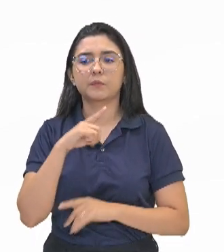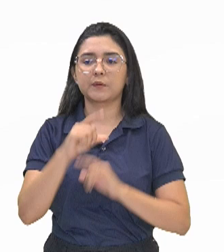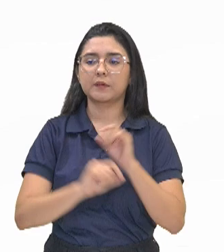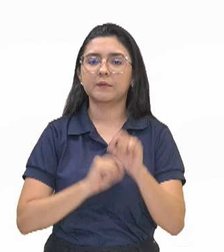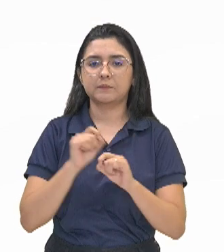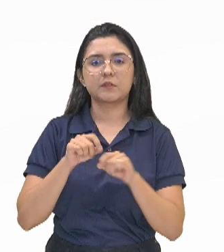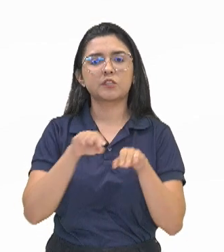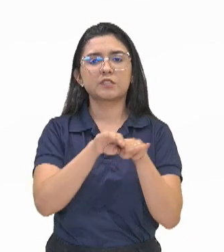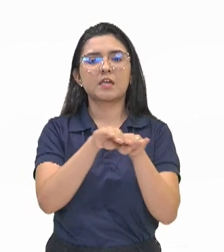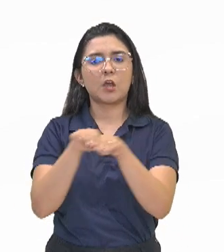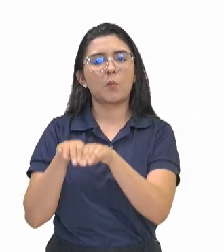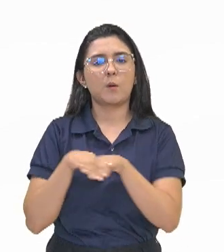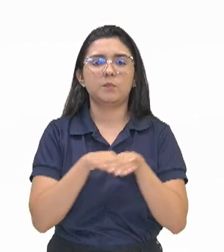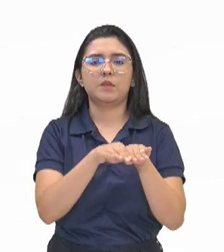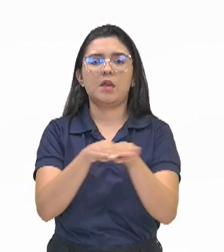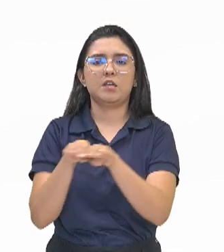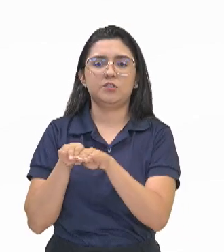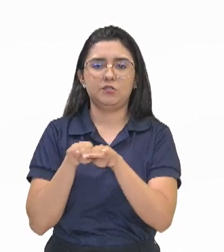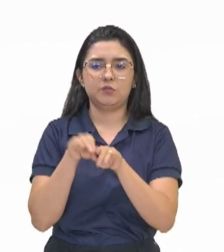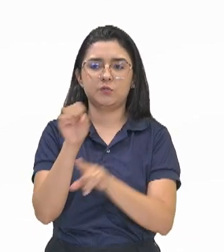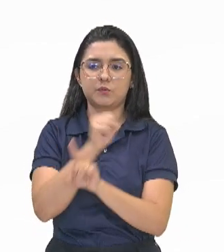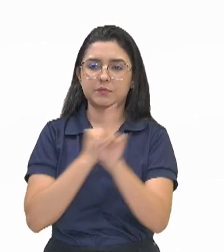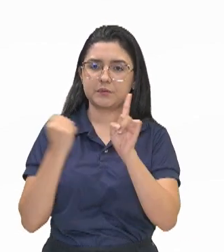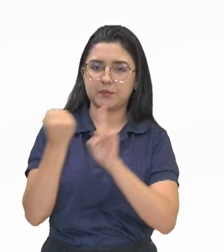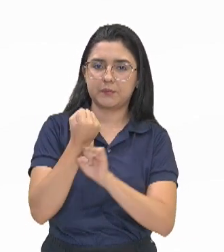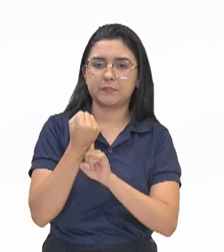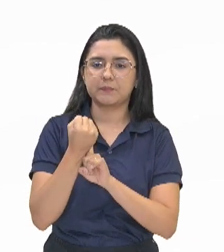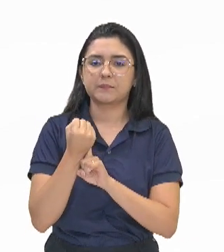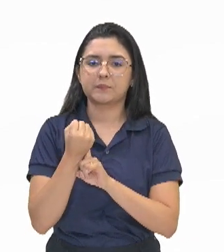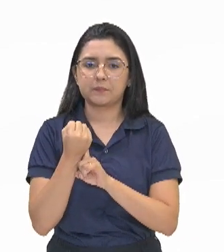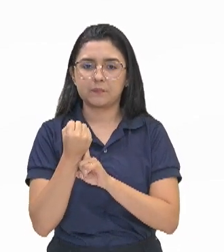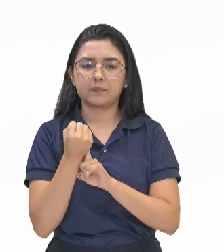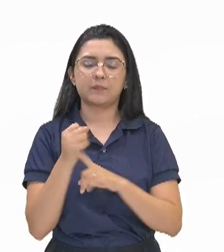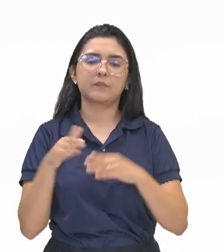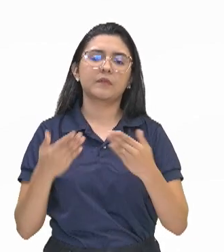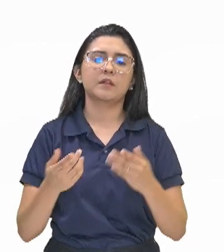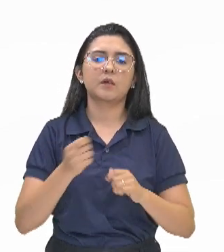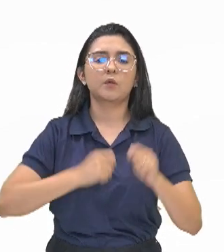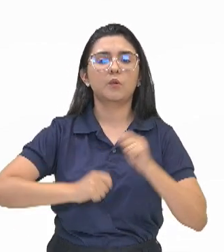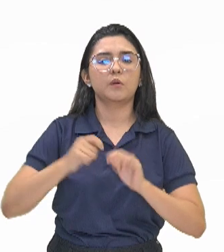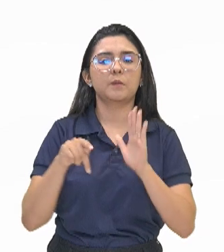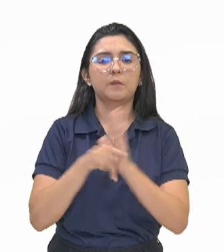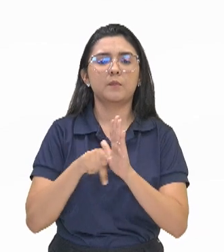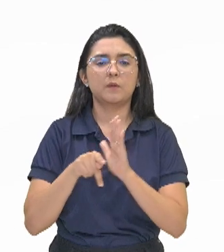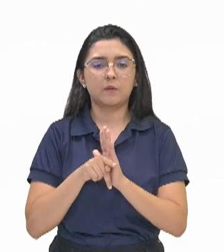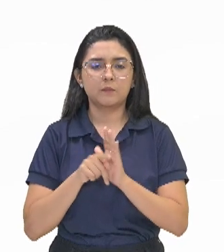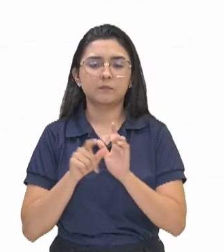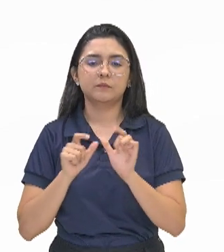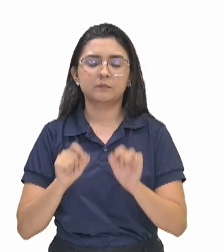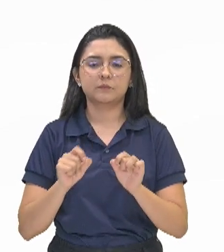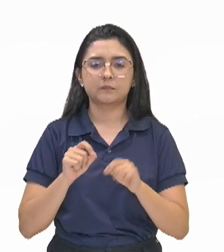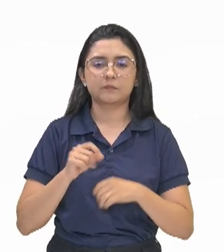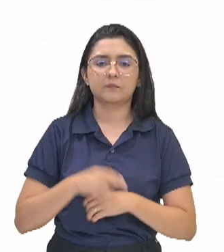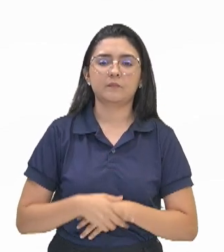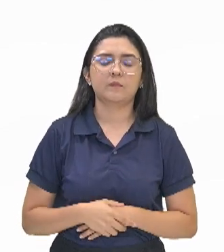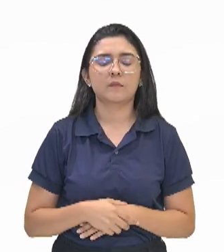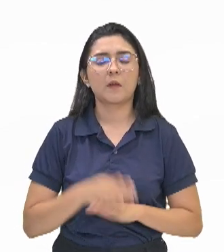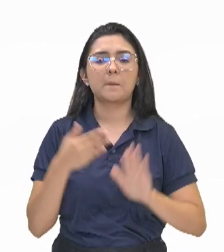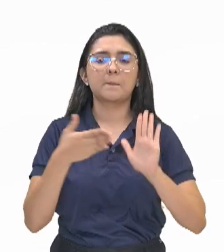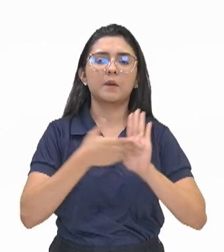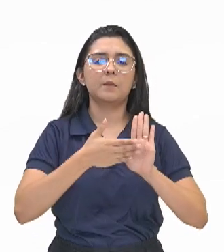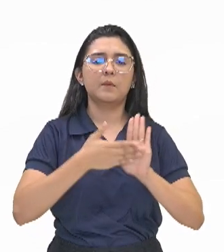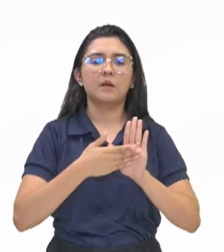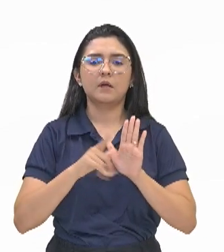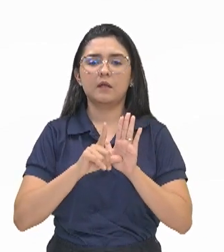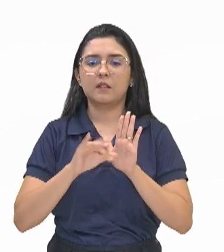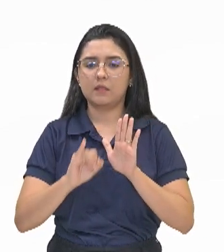essa igualdade, né, social. A economia de mercado no capitalismo é pautada, então, pelas